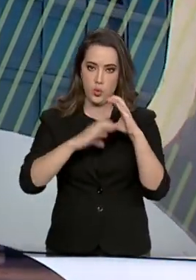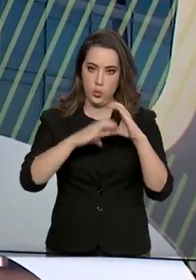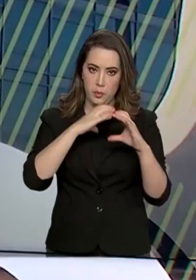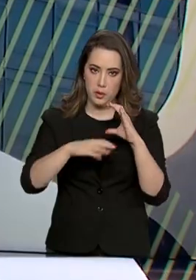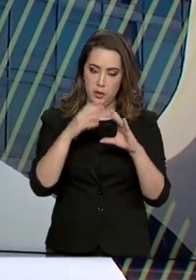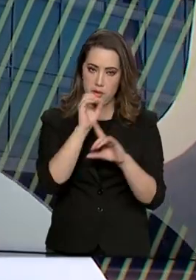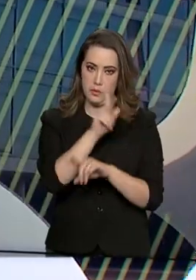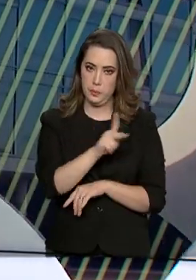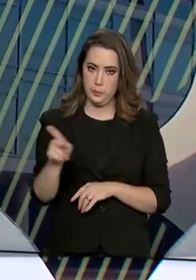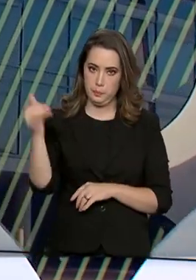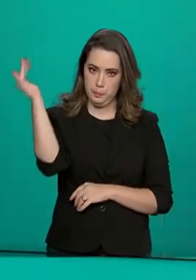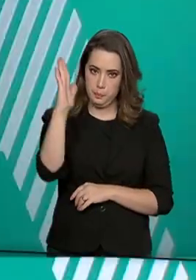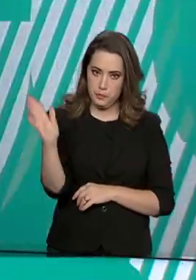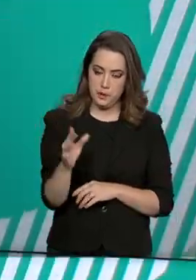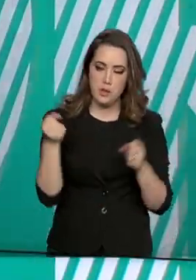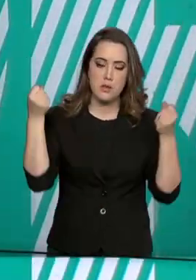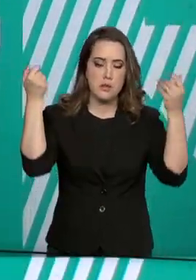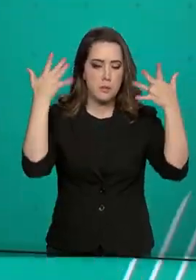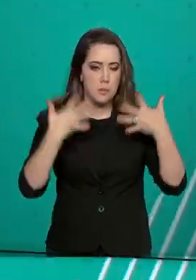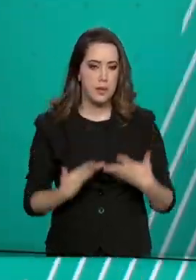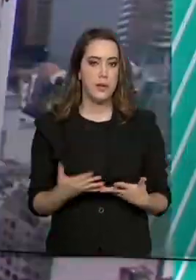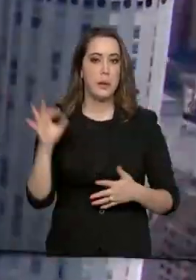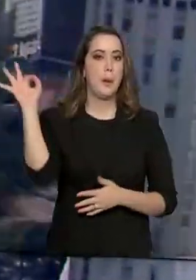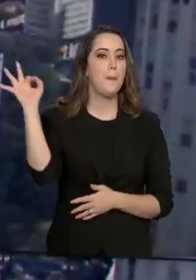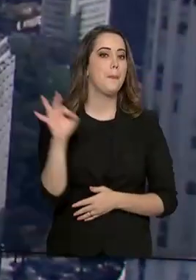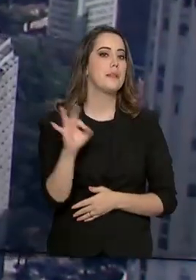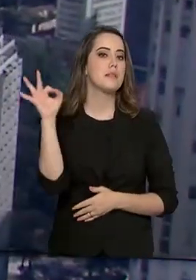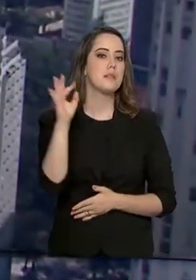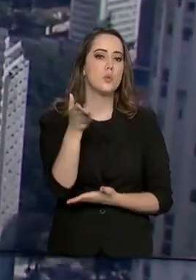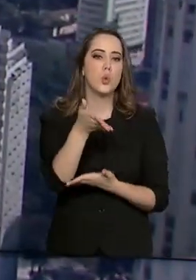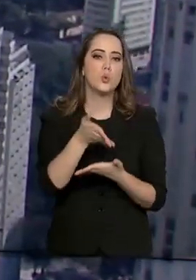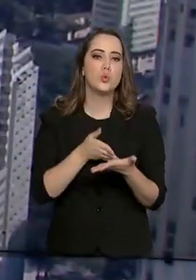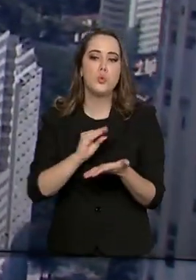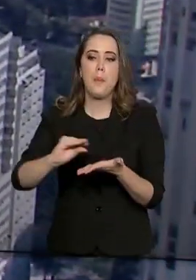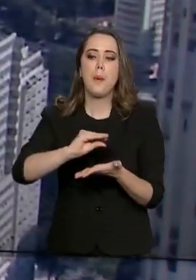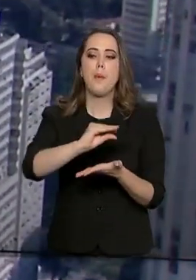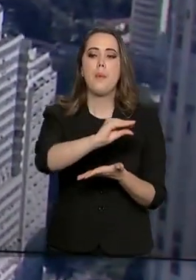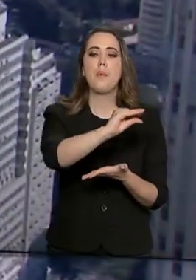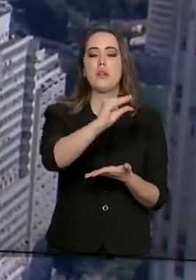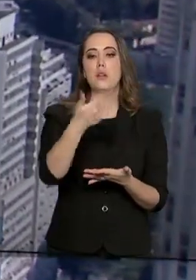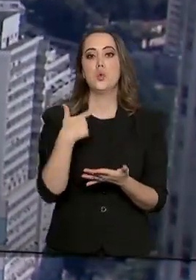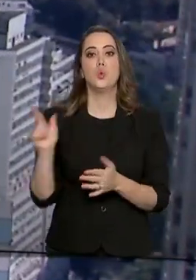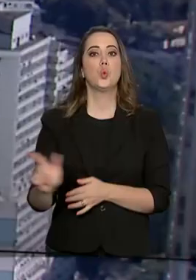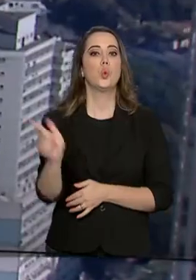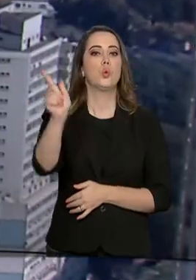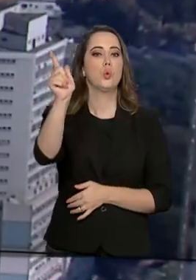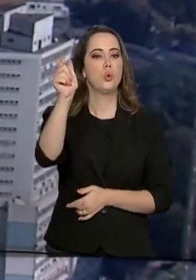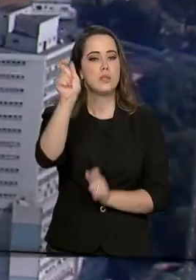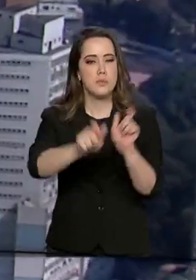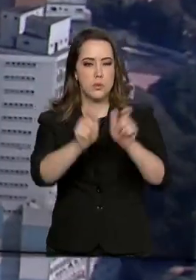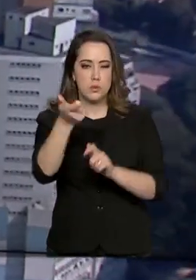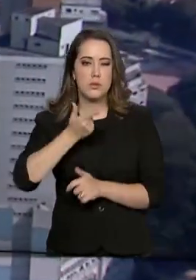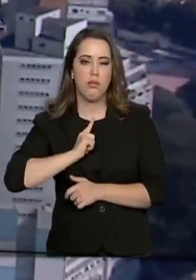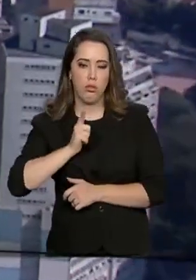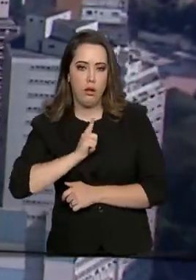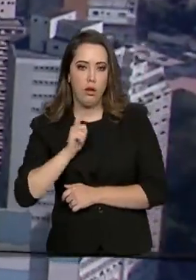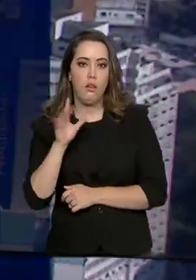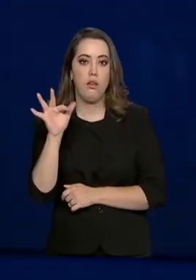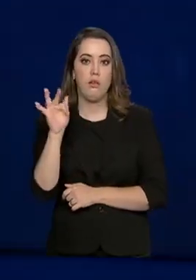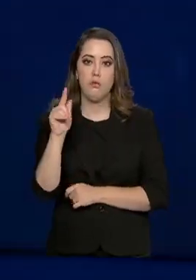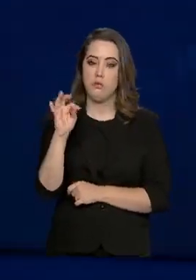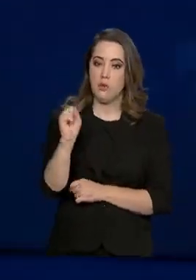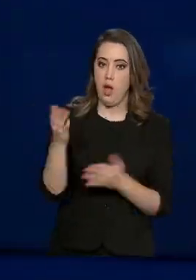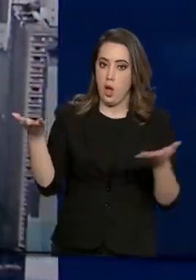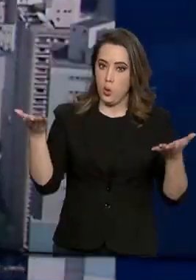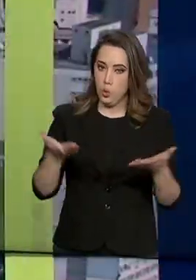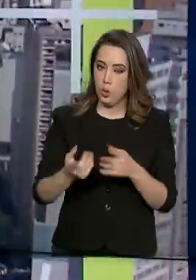da república esclarece que o percentual de distribuição de lucro anual do fundo aos cotistas será a partir